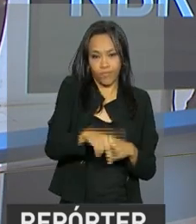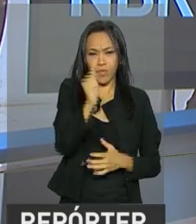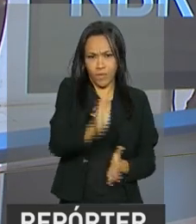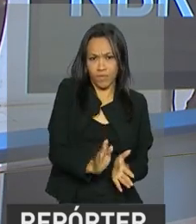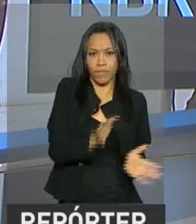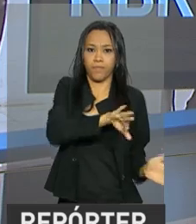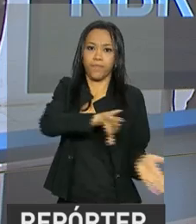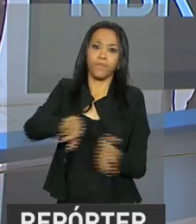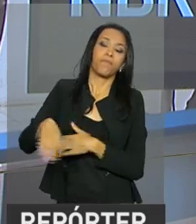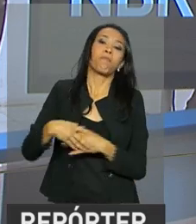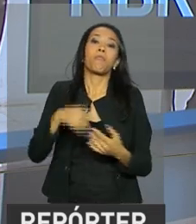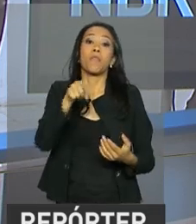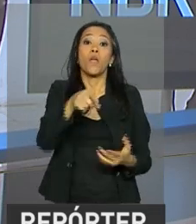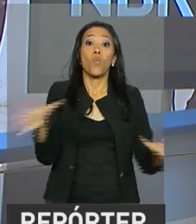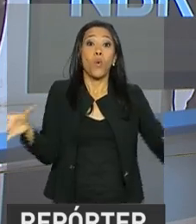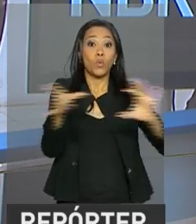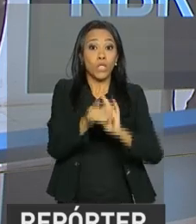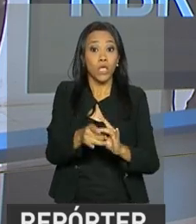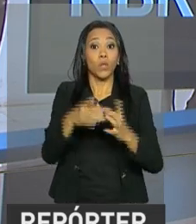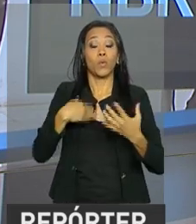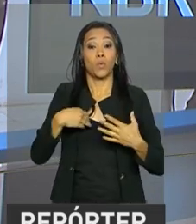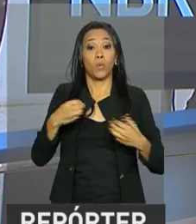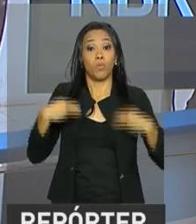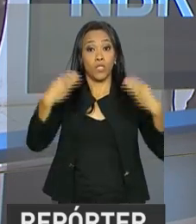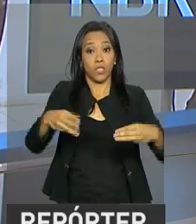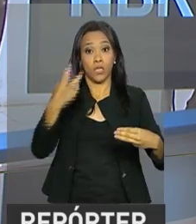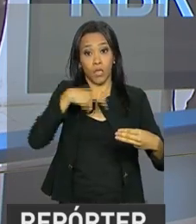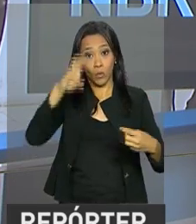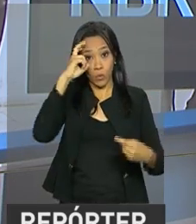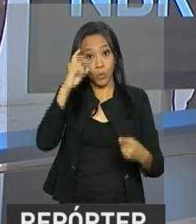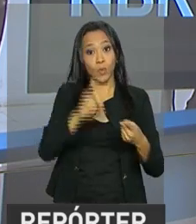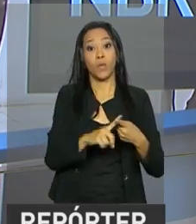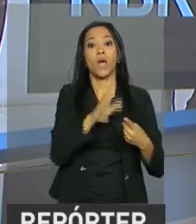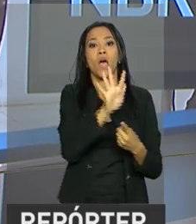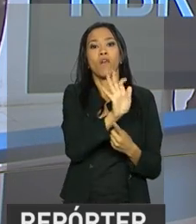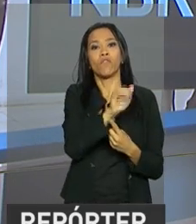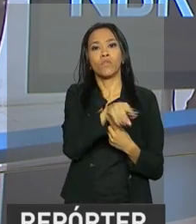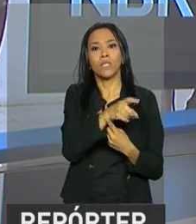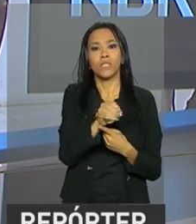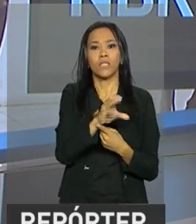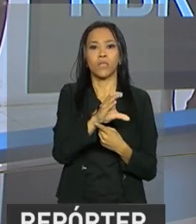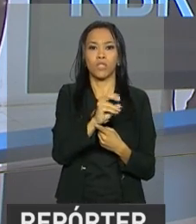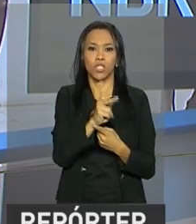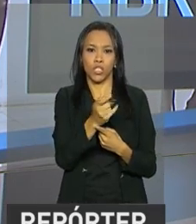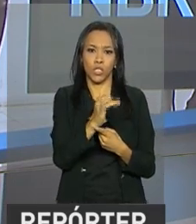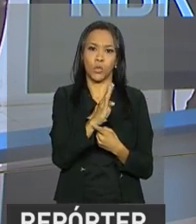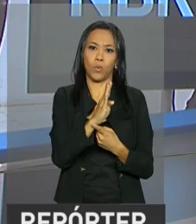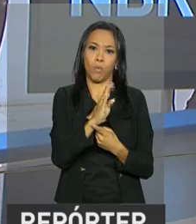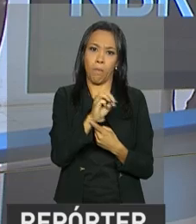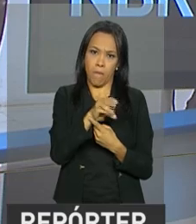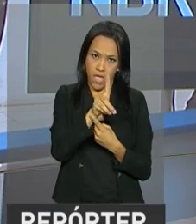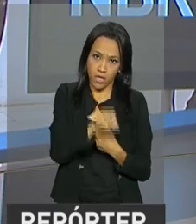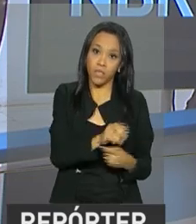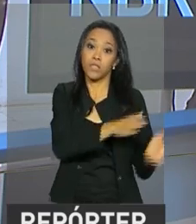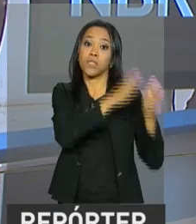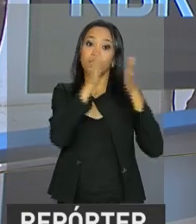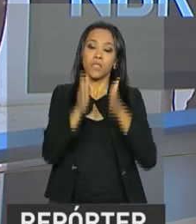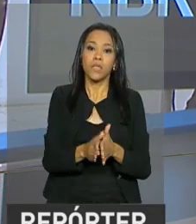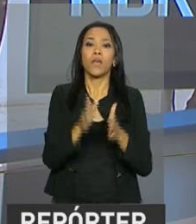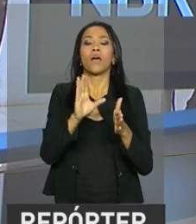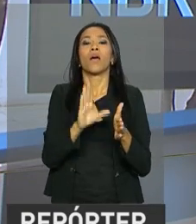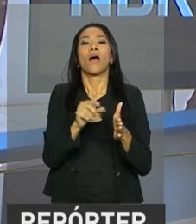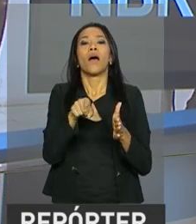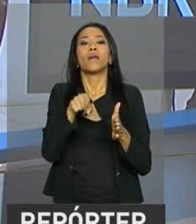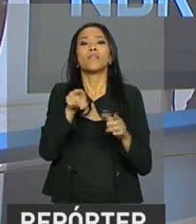pré-história do Brasil o ministério da cultura o Instituto Chico Mendes de conservação da biodiversidade a fundação do